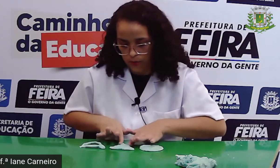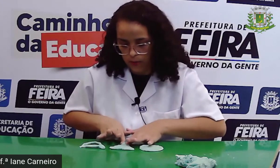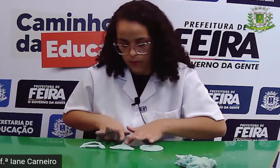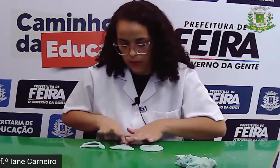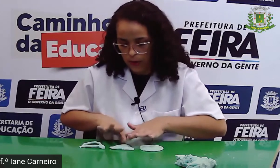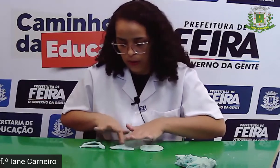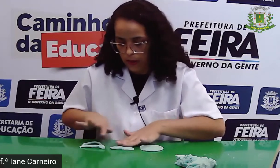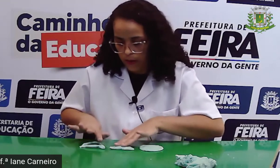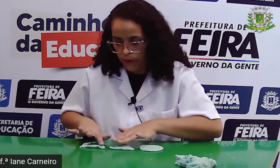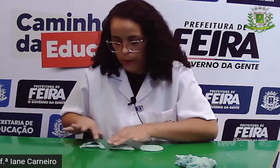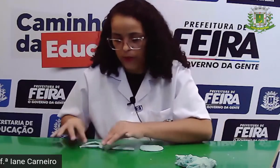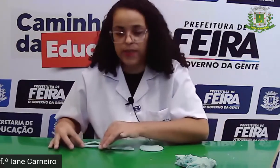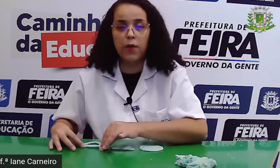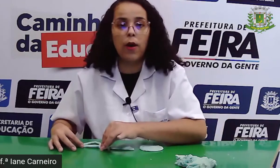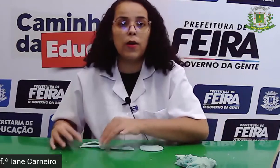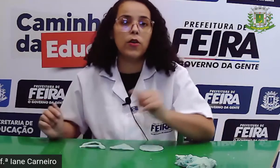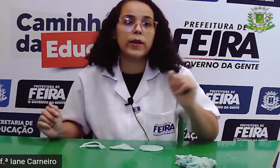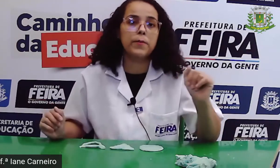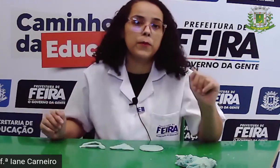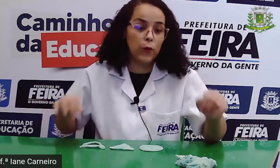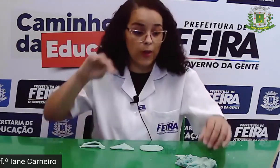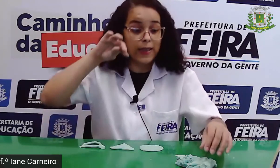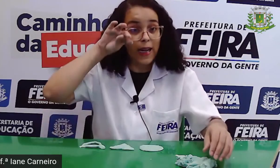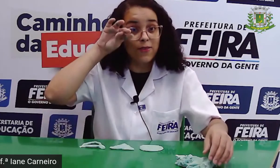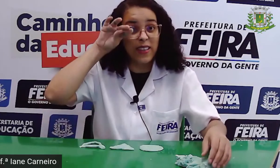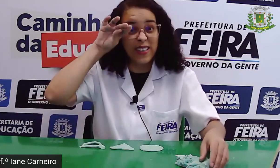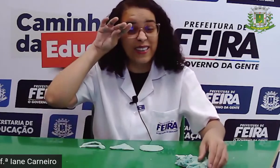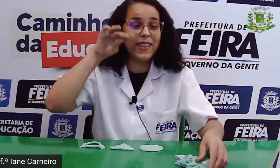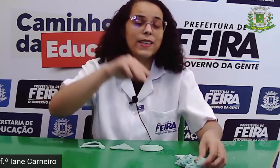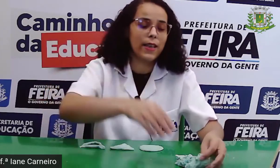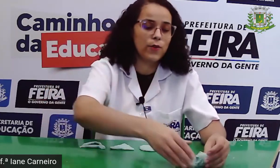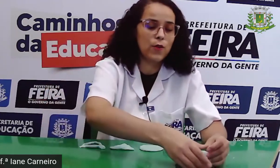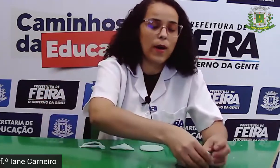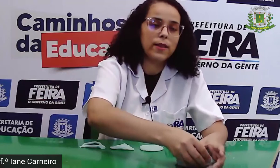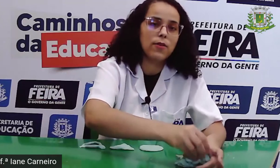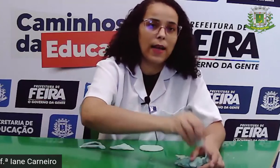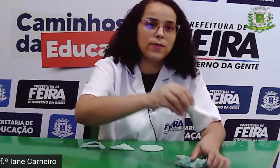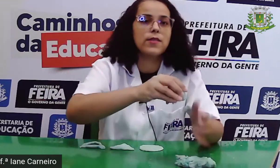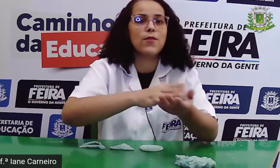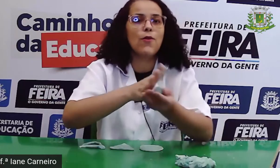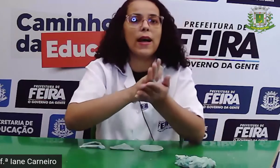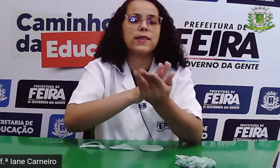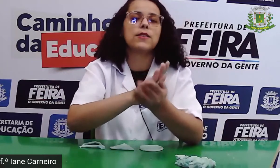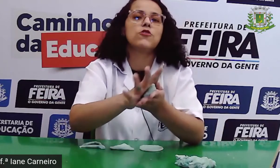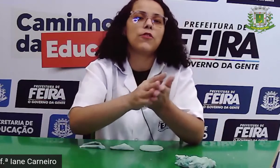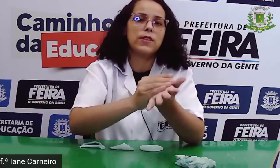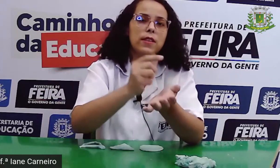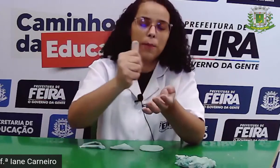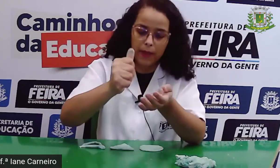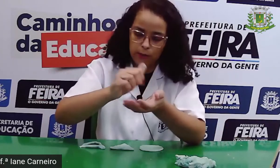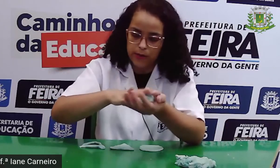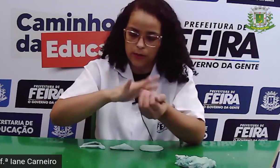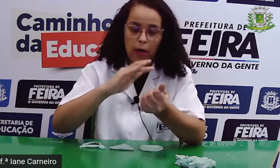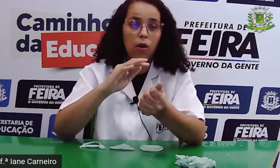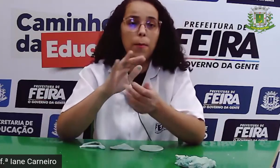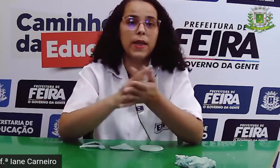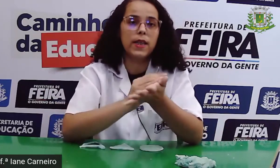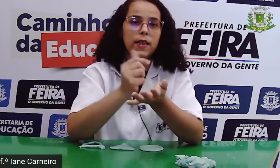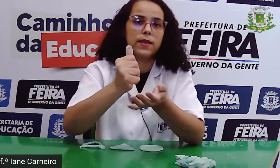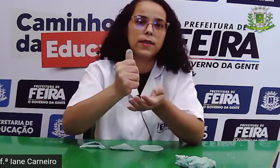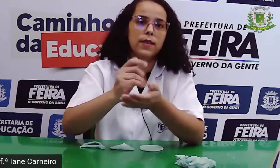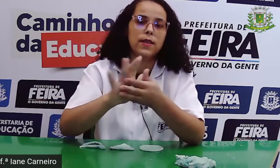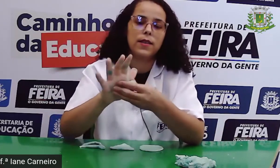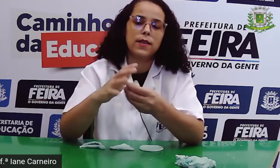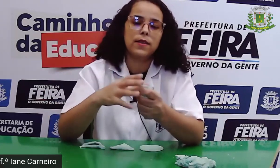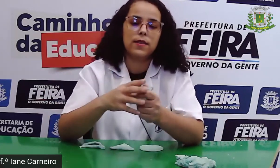triângulo. Vamos fazer qual agora? O quadrado, né? E aí tem que ter os quatro lados iguais. Então, a gente vai fazer também usando a